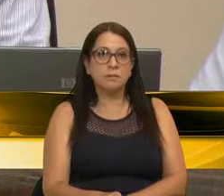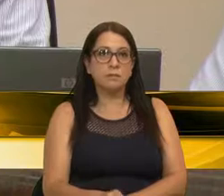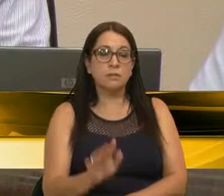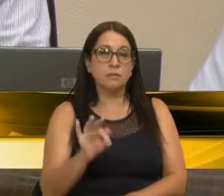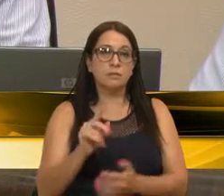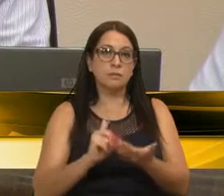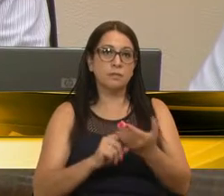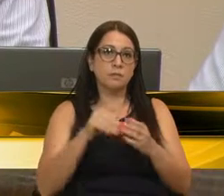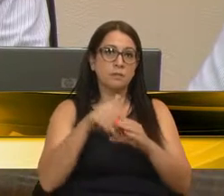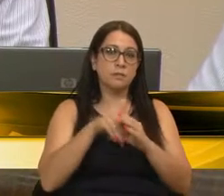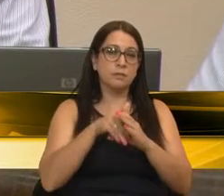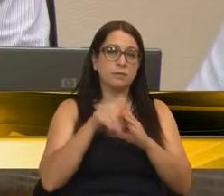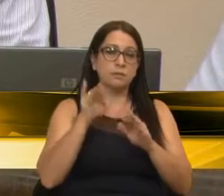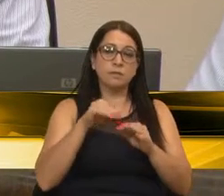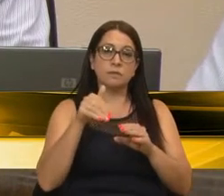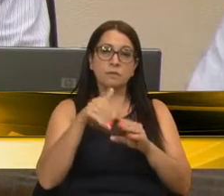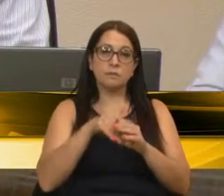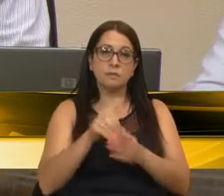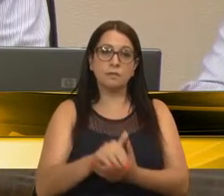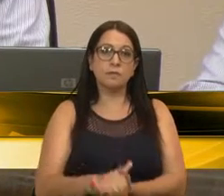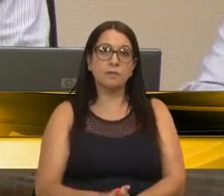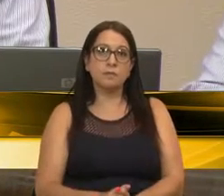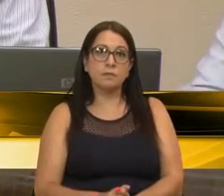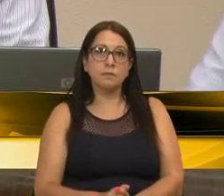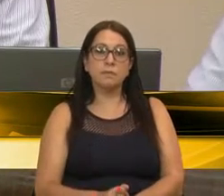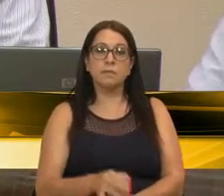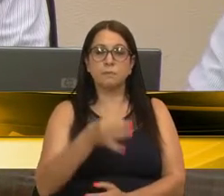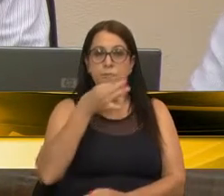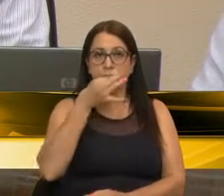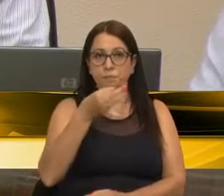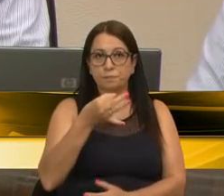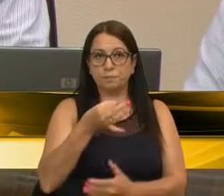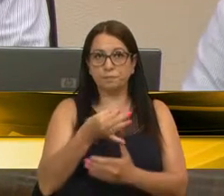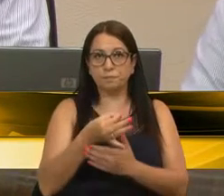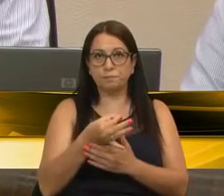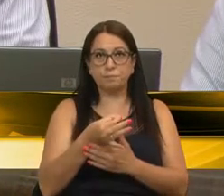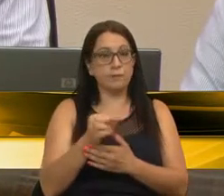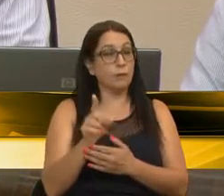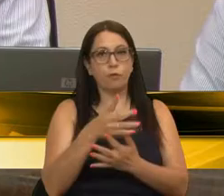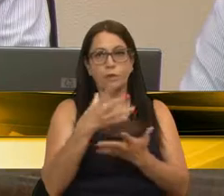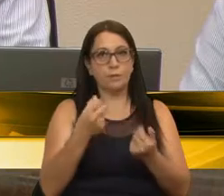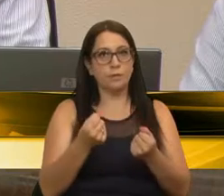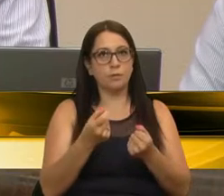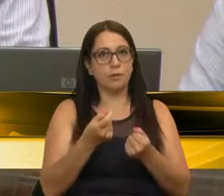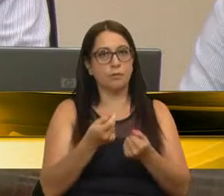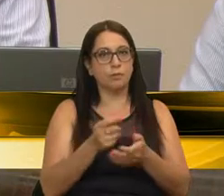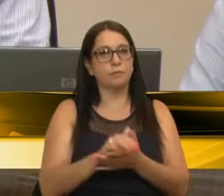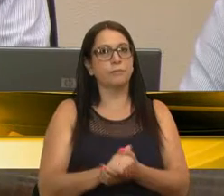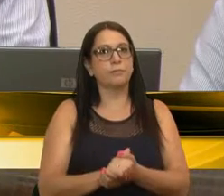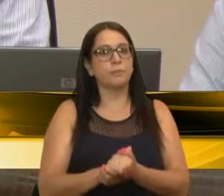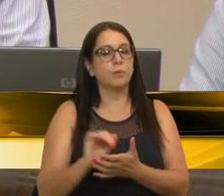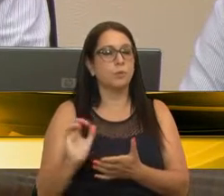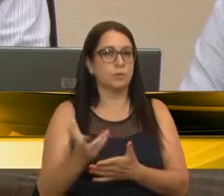o registro dos votos, encerrada a votação, o parecer foi rejeitado por maioria,